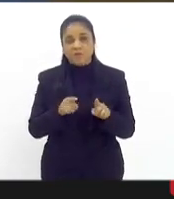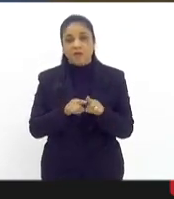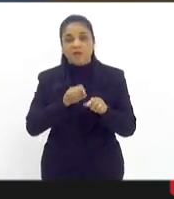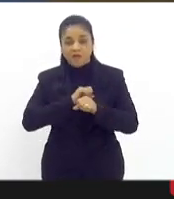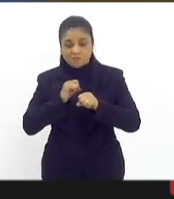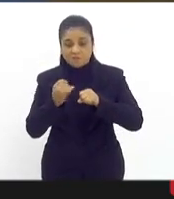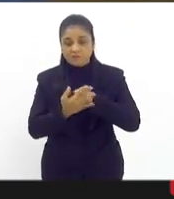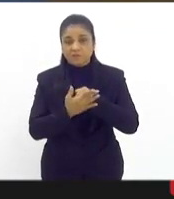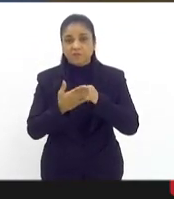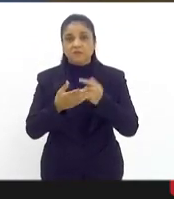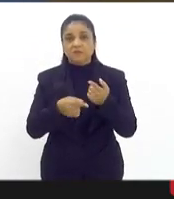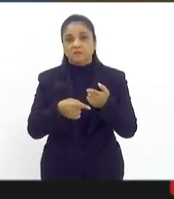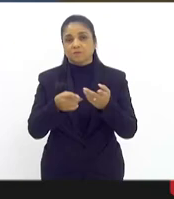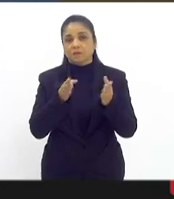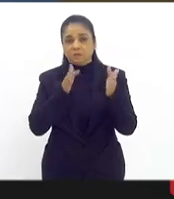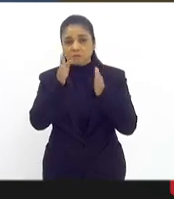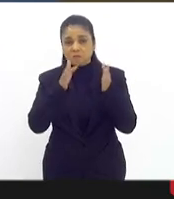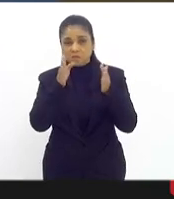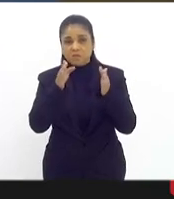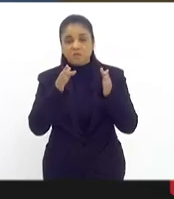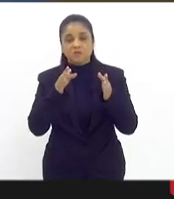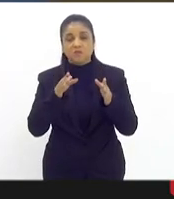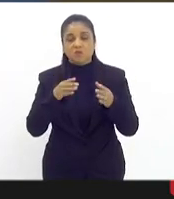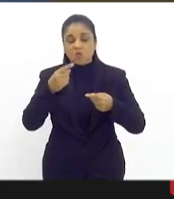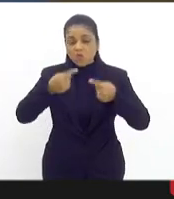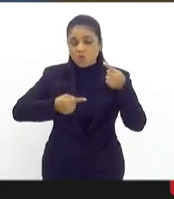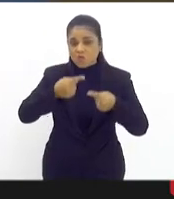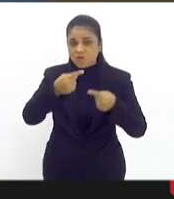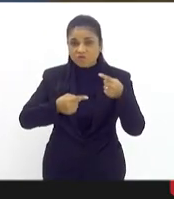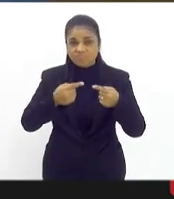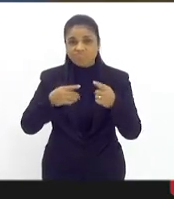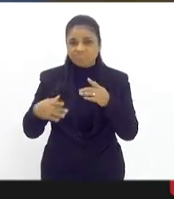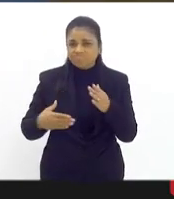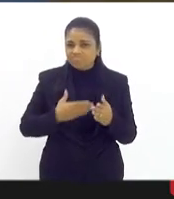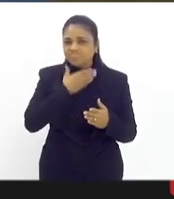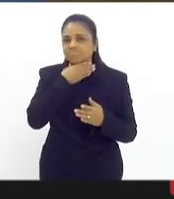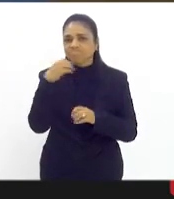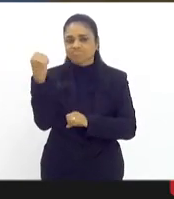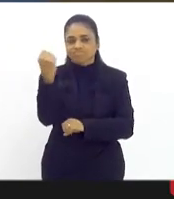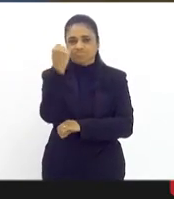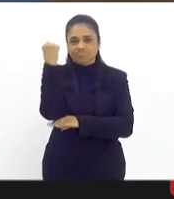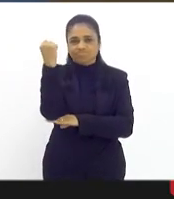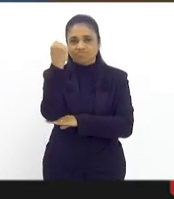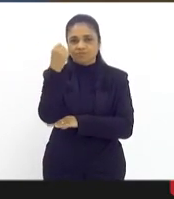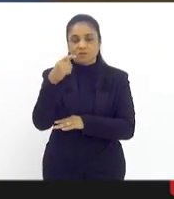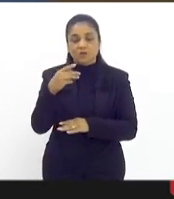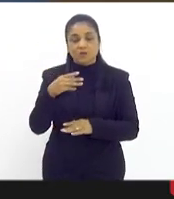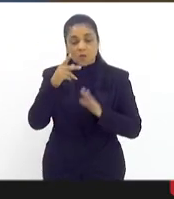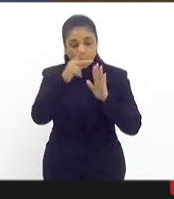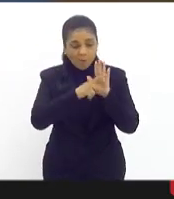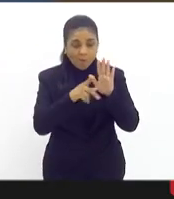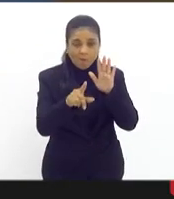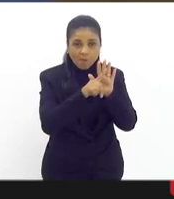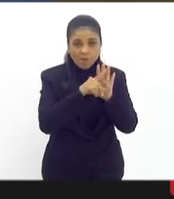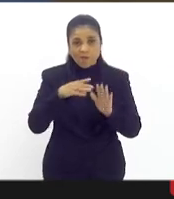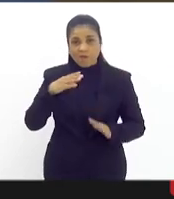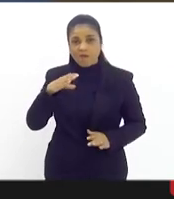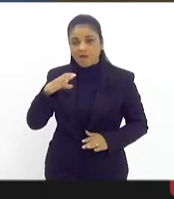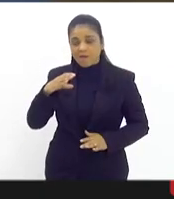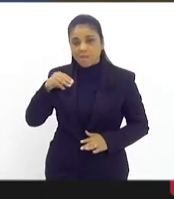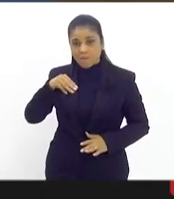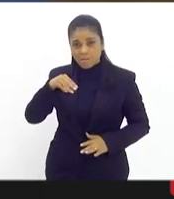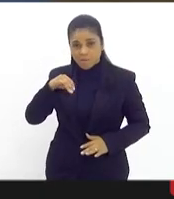produz conflitos gravíssimos na sociedade. E esse projeto que o Carlos Mink apresenta serve